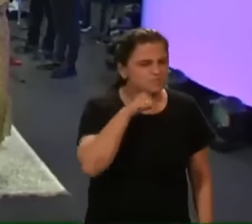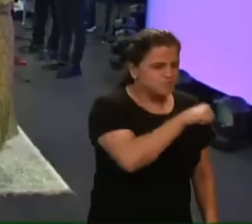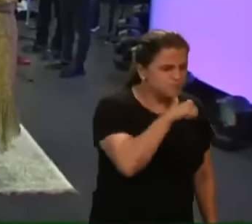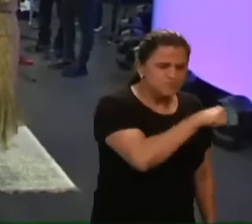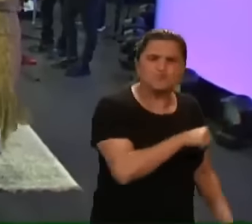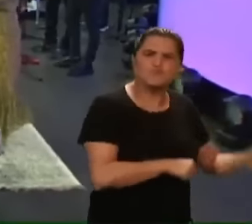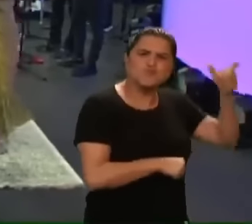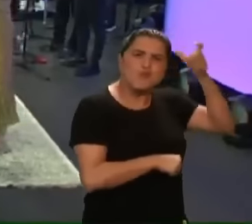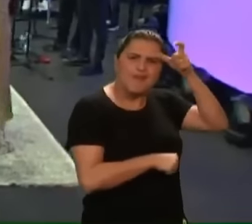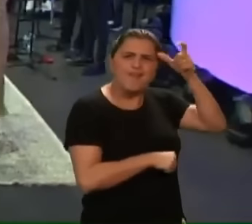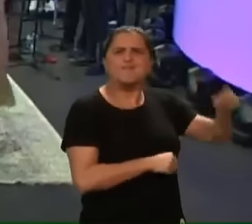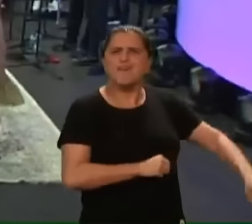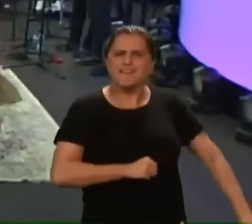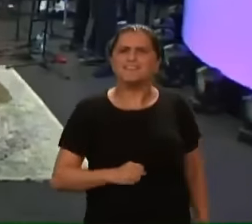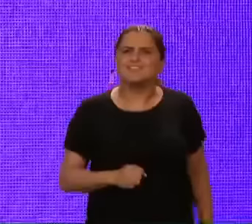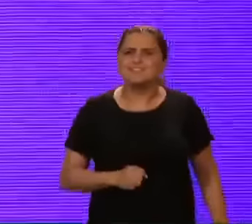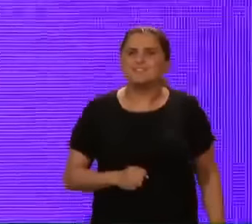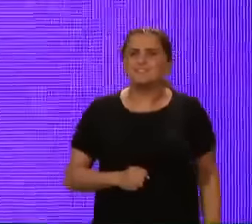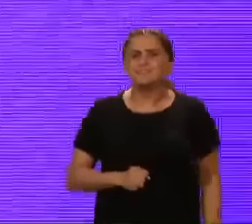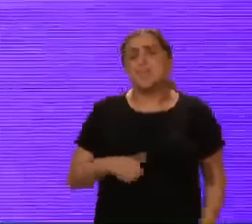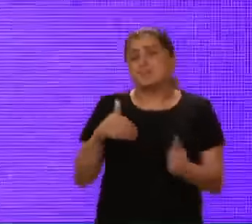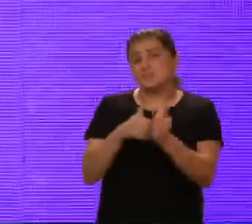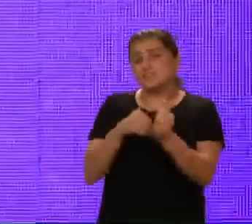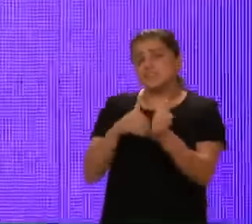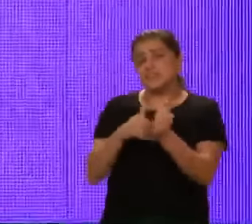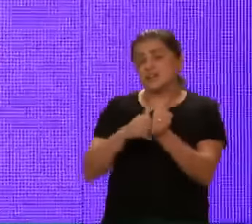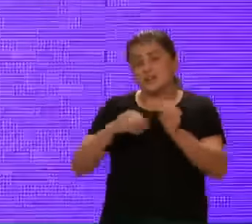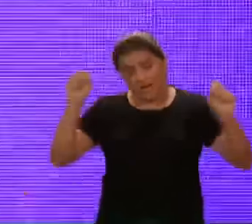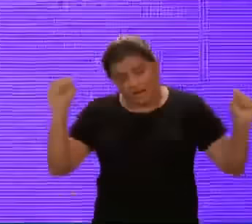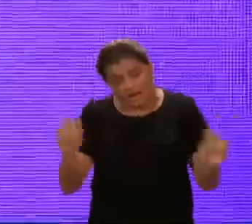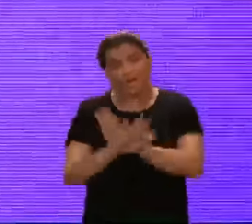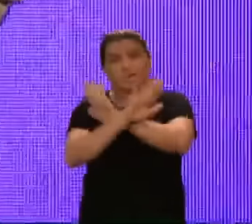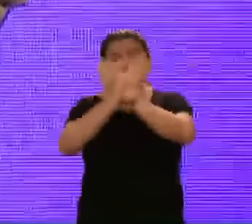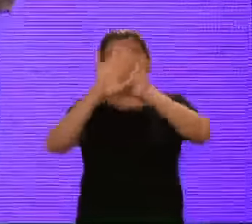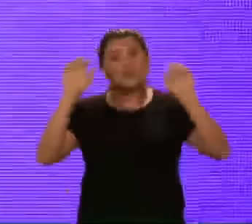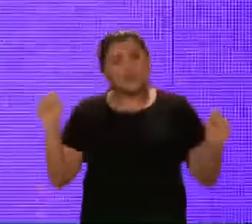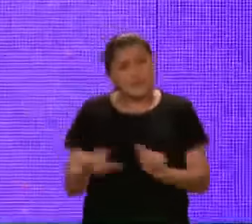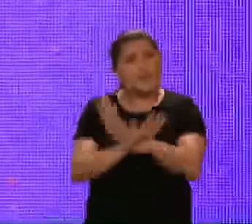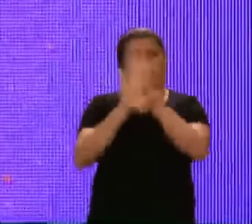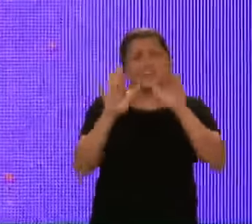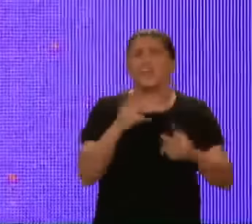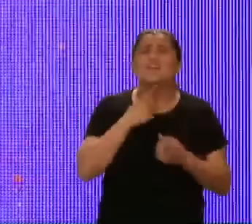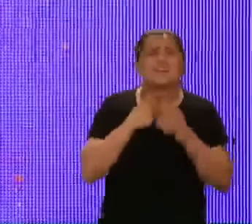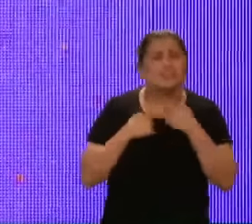inimigo. Olha, eu quero te falar um segredo. Dá glória até quando não quiser.